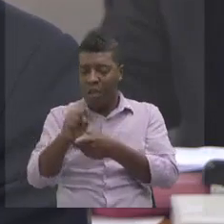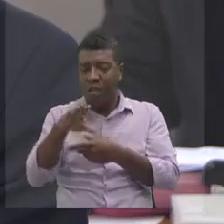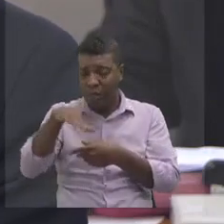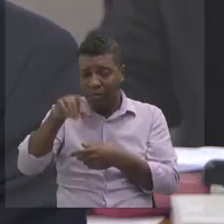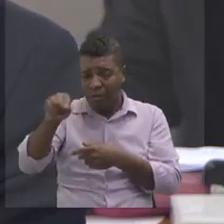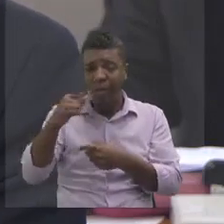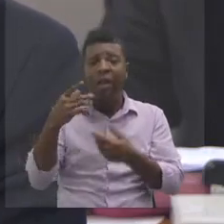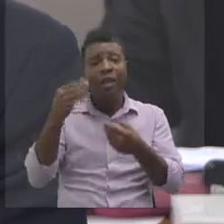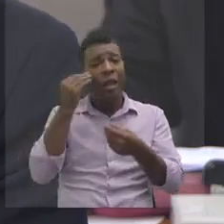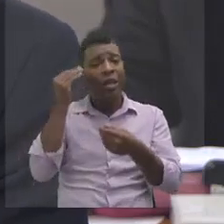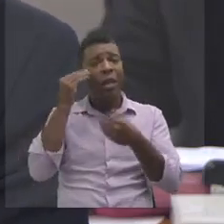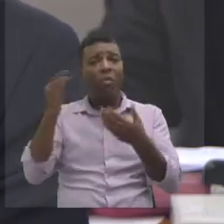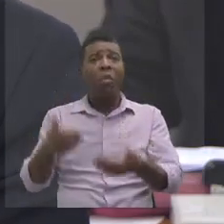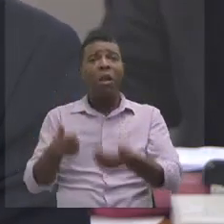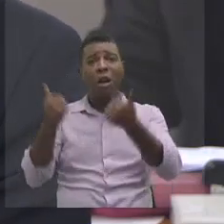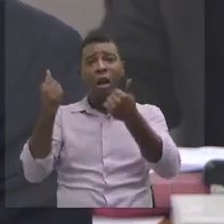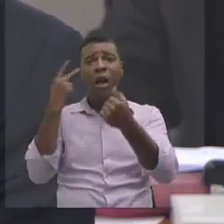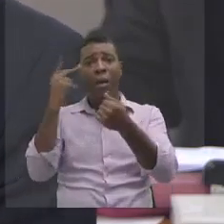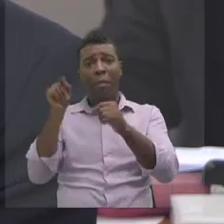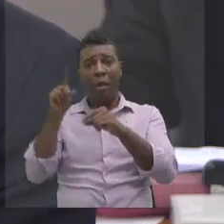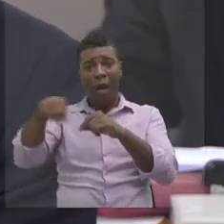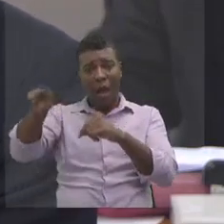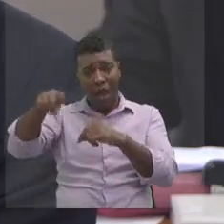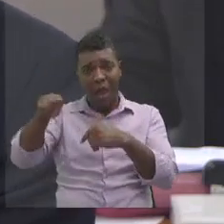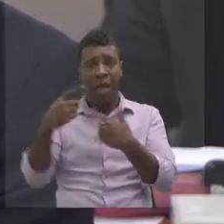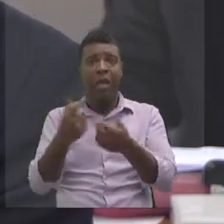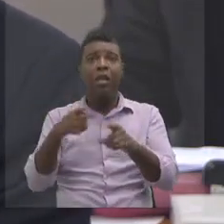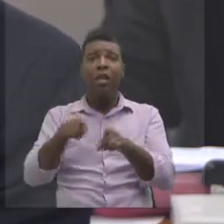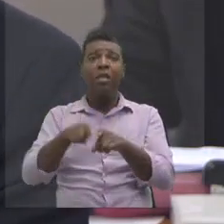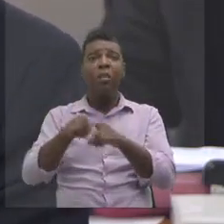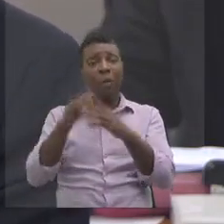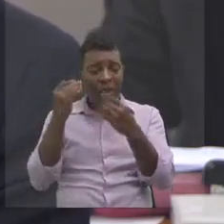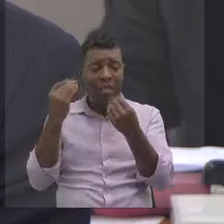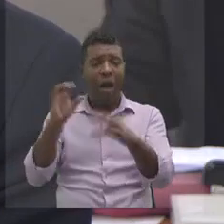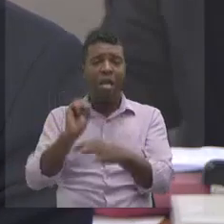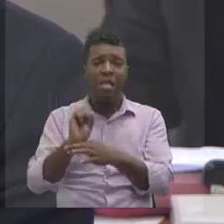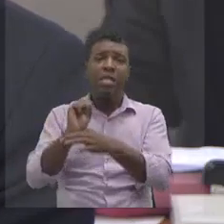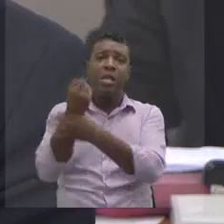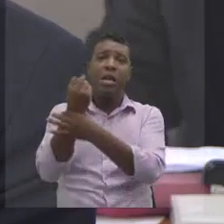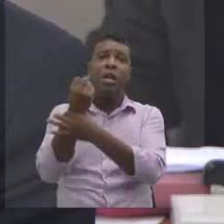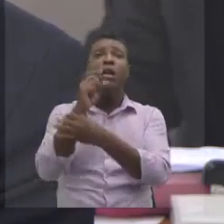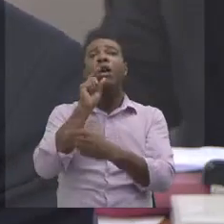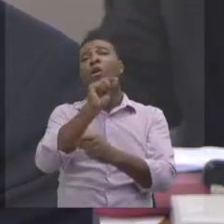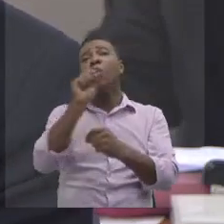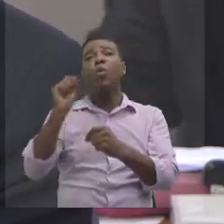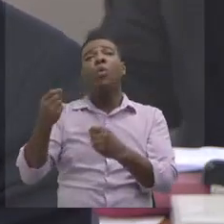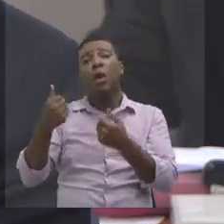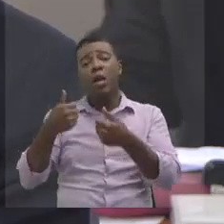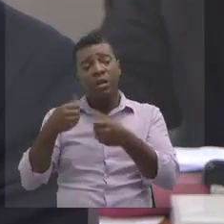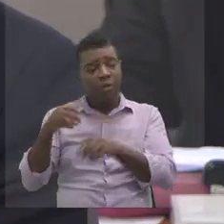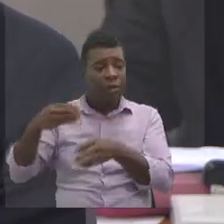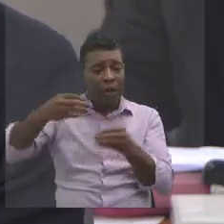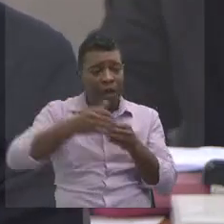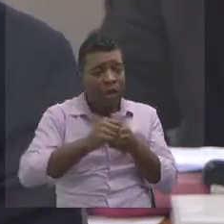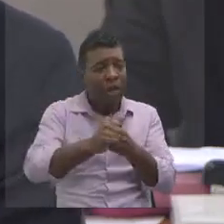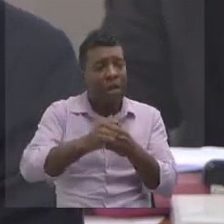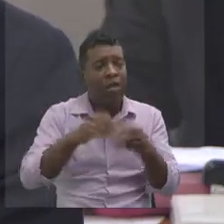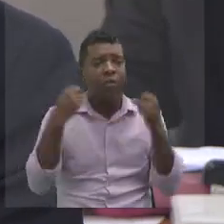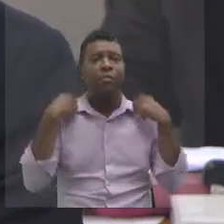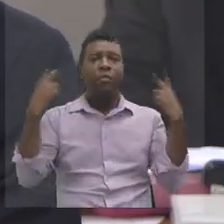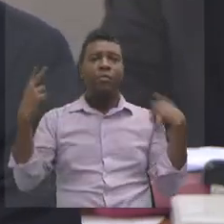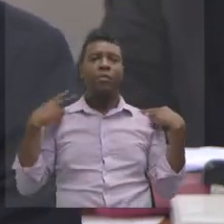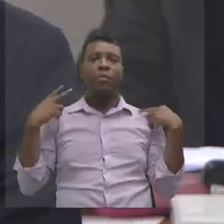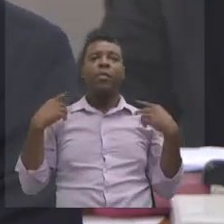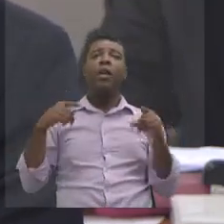qualidade de vida dessa população que se desloca diariamente e resguardar segurança também de quem transporta a nossa Matte aí com esse crescimento do número de acidentes temos